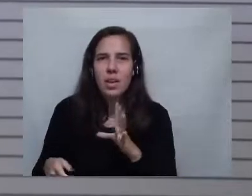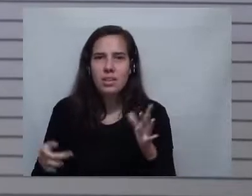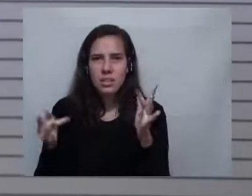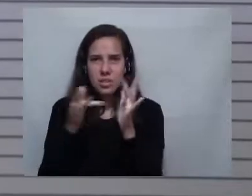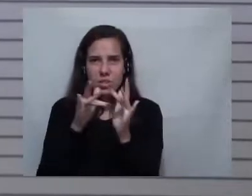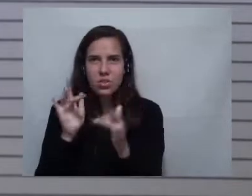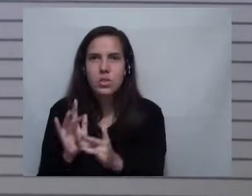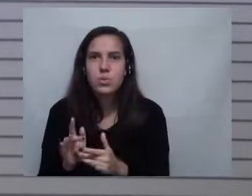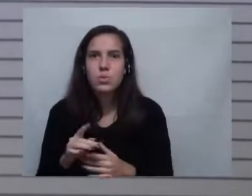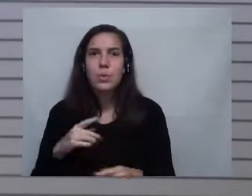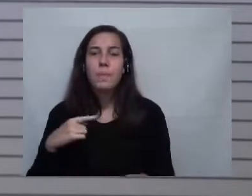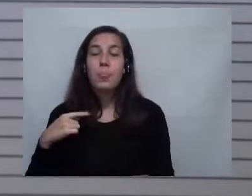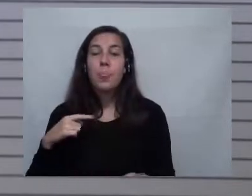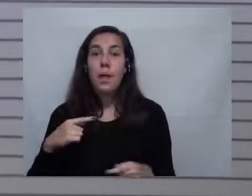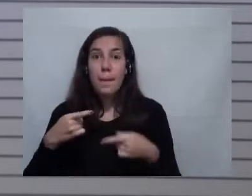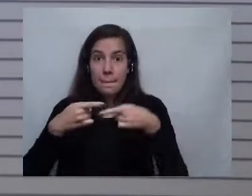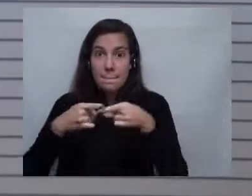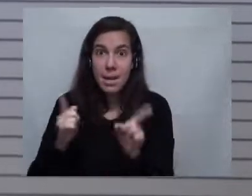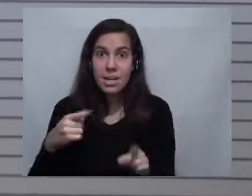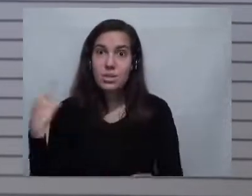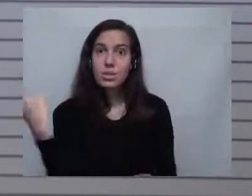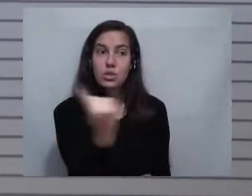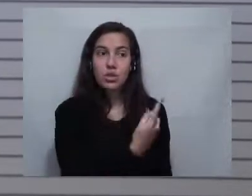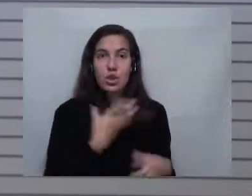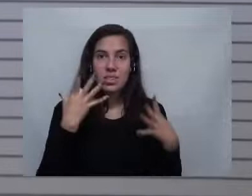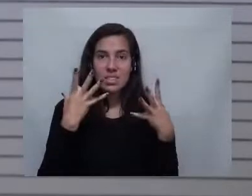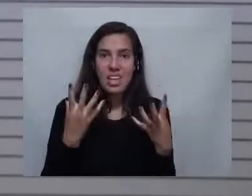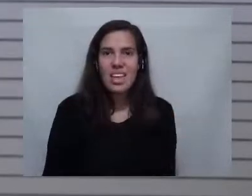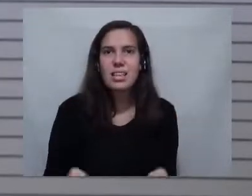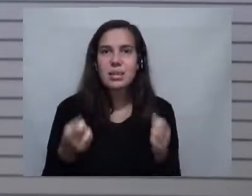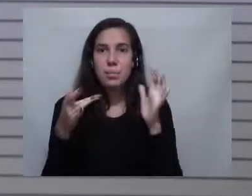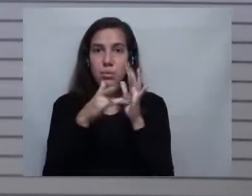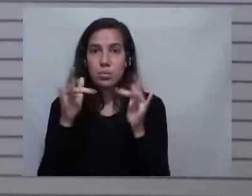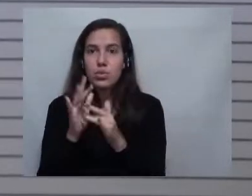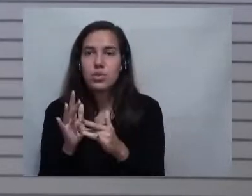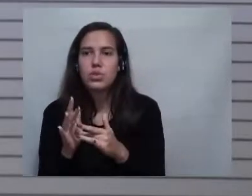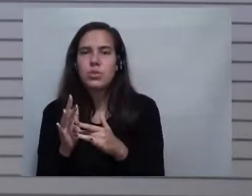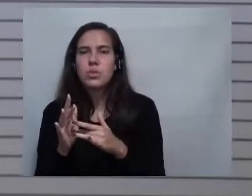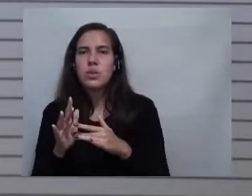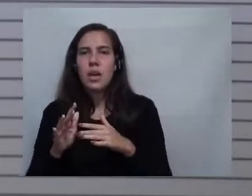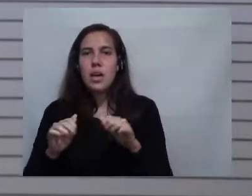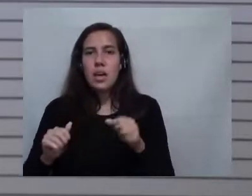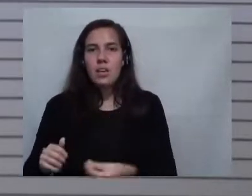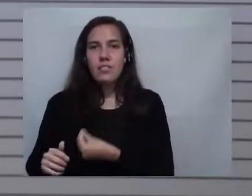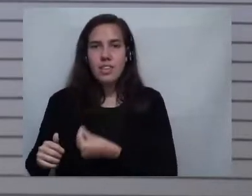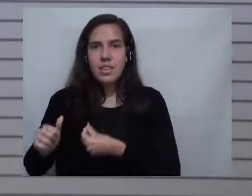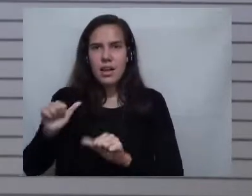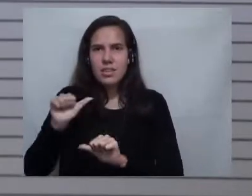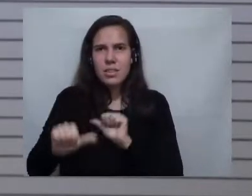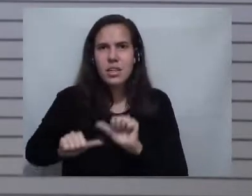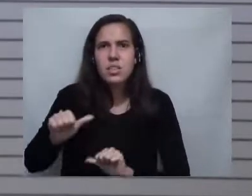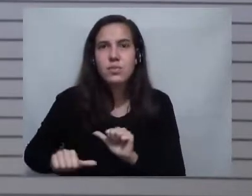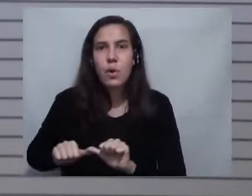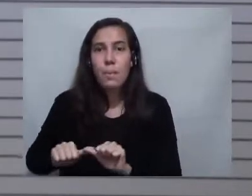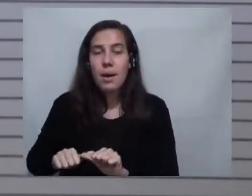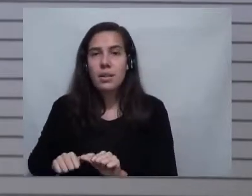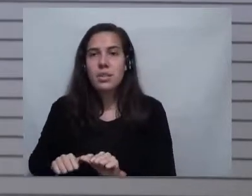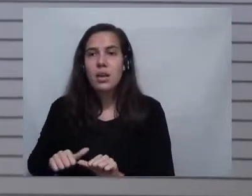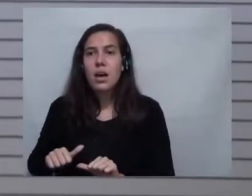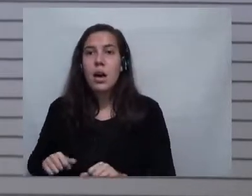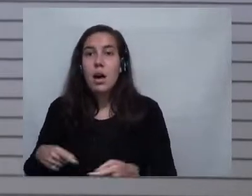restaurado regenerado refeito E você não está aqui por acaso